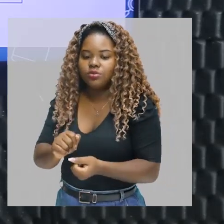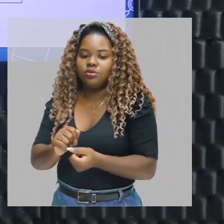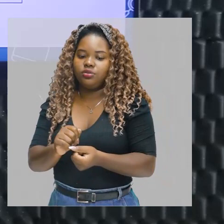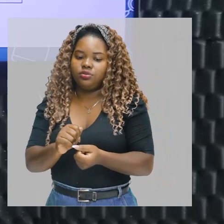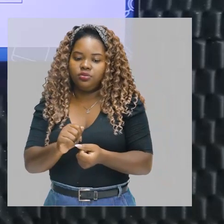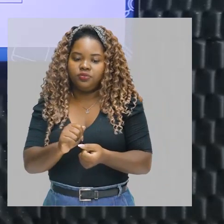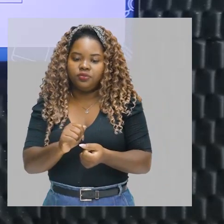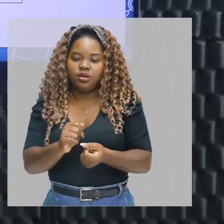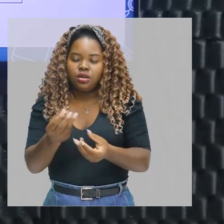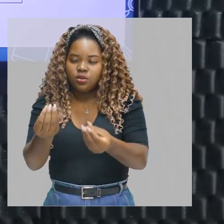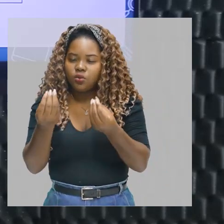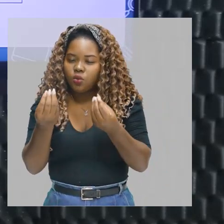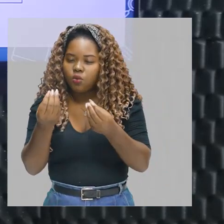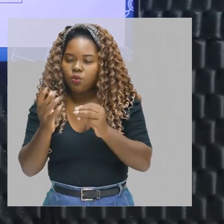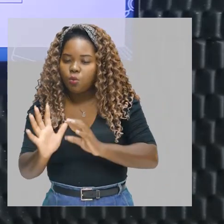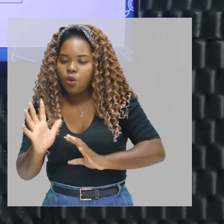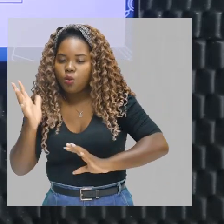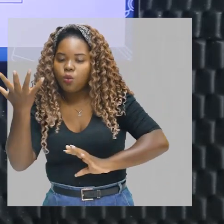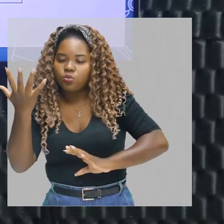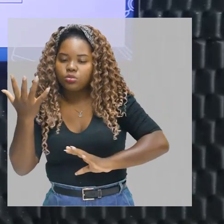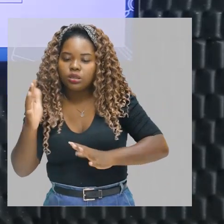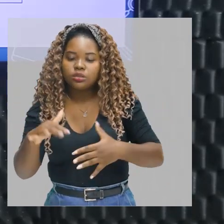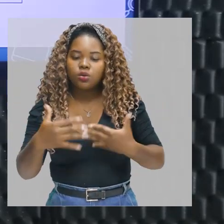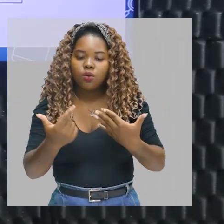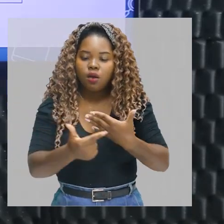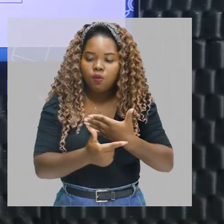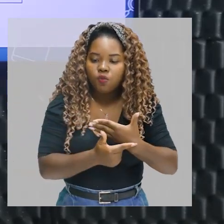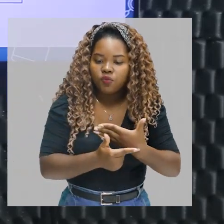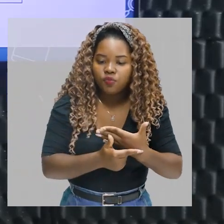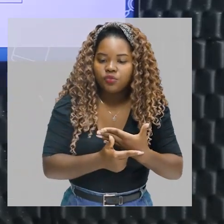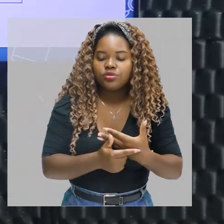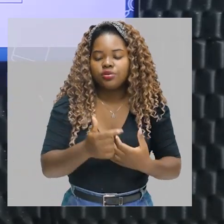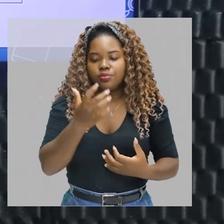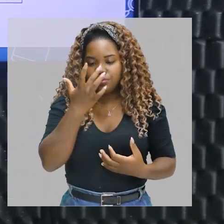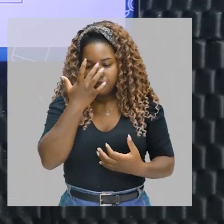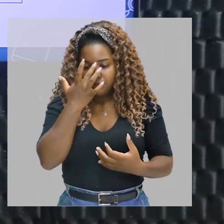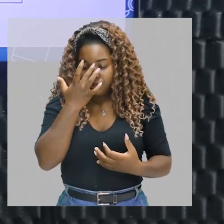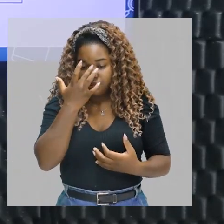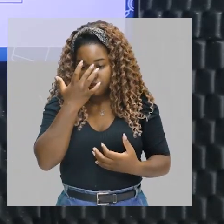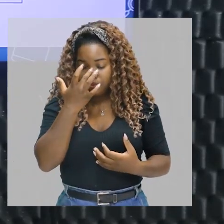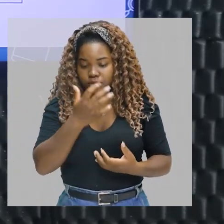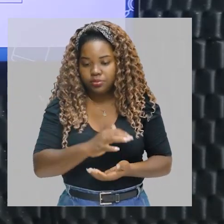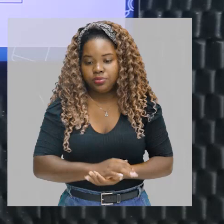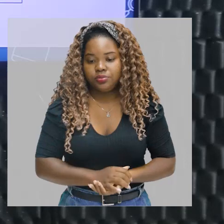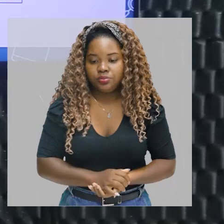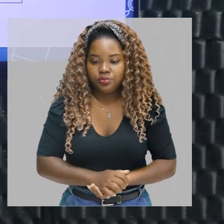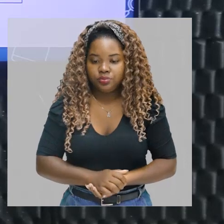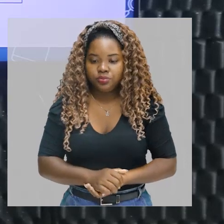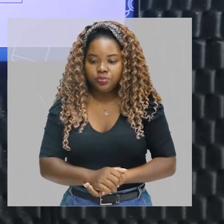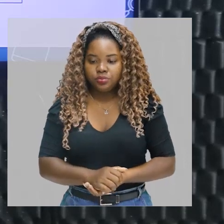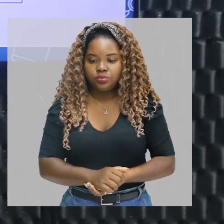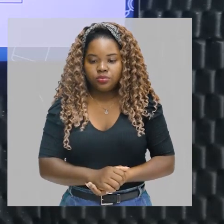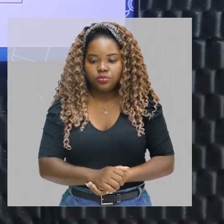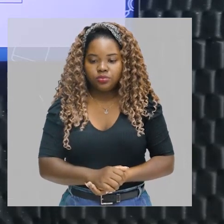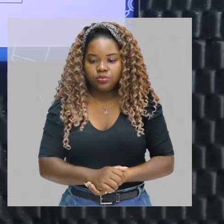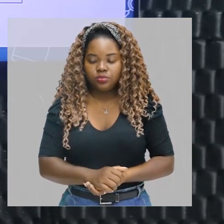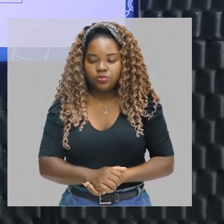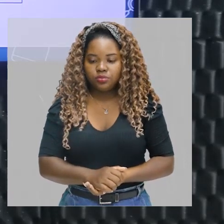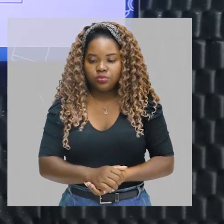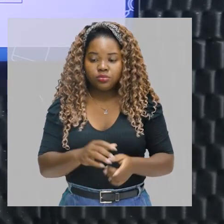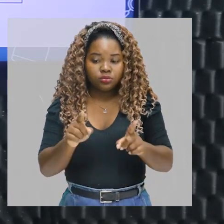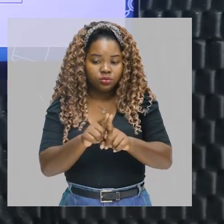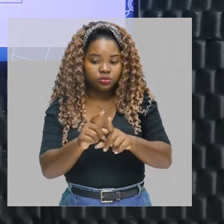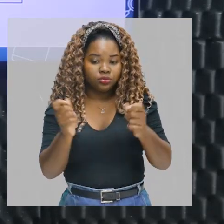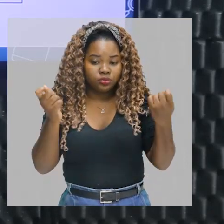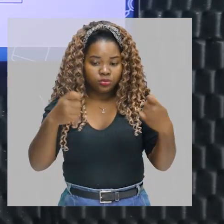à physis, né? A física, tá ok? E a segunda palavra natureza está fazendo menção ao universo, ok? A gente também